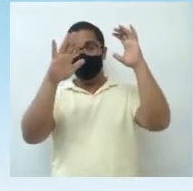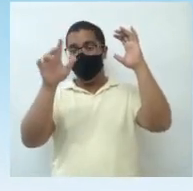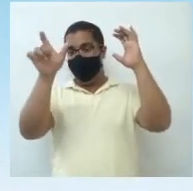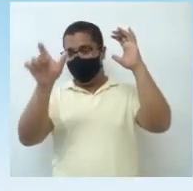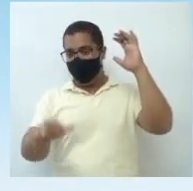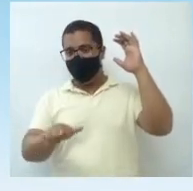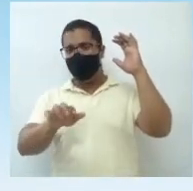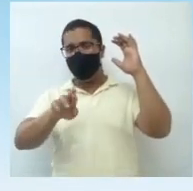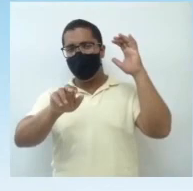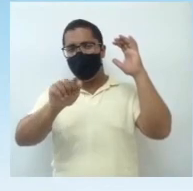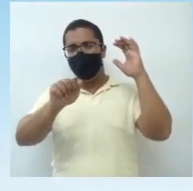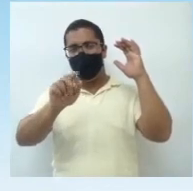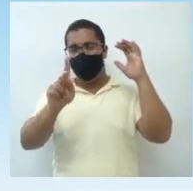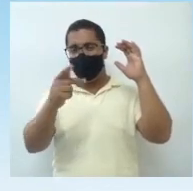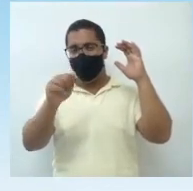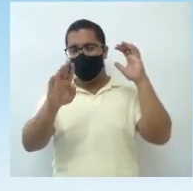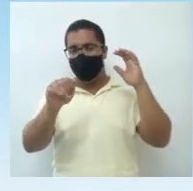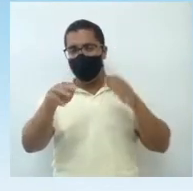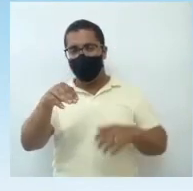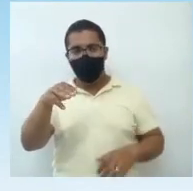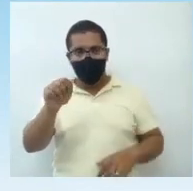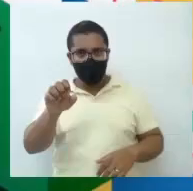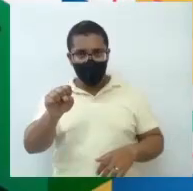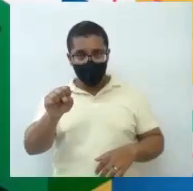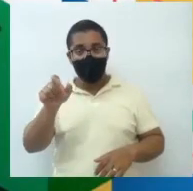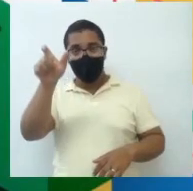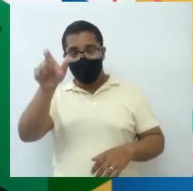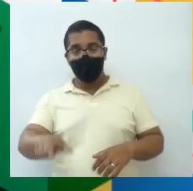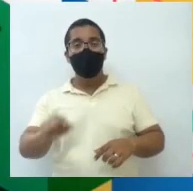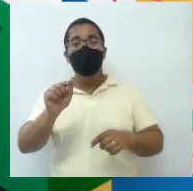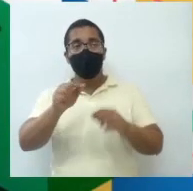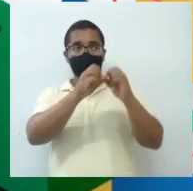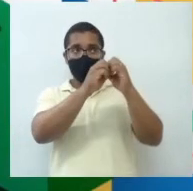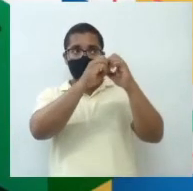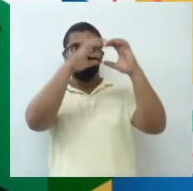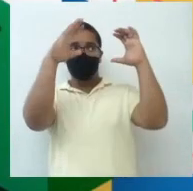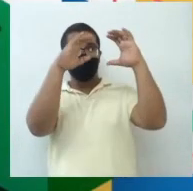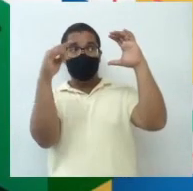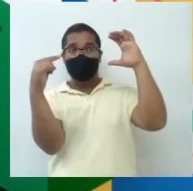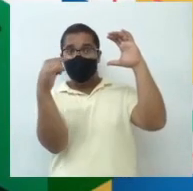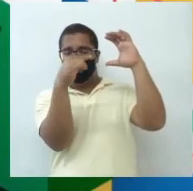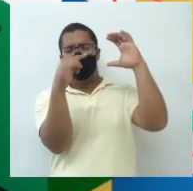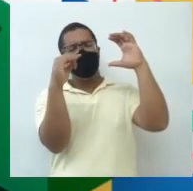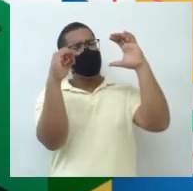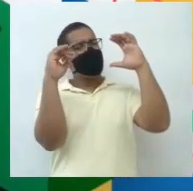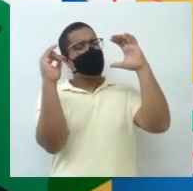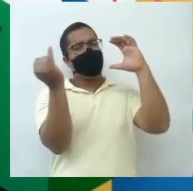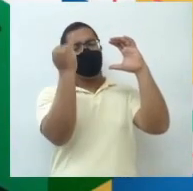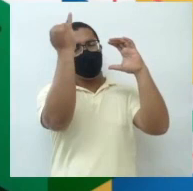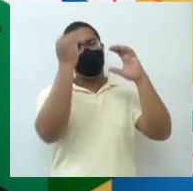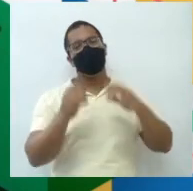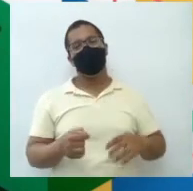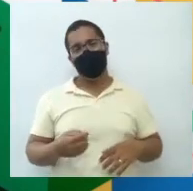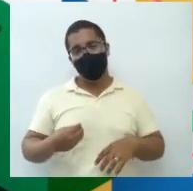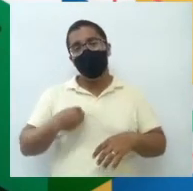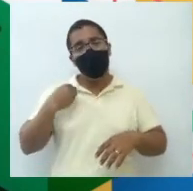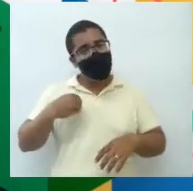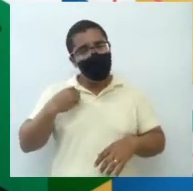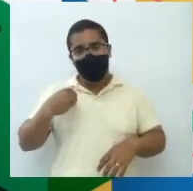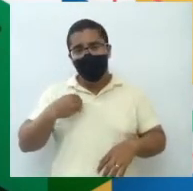Ravena A reflexão é seria tão especial na vida dessa